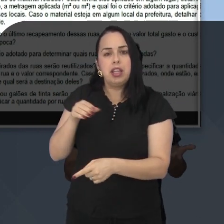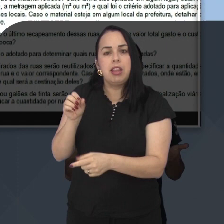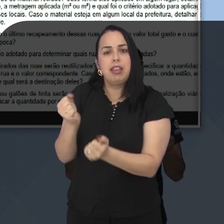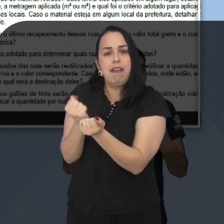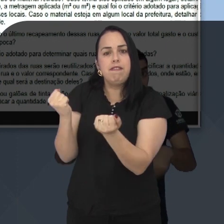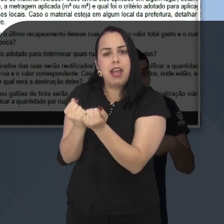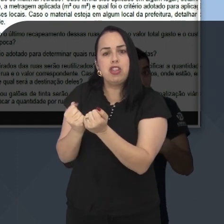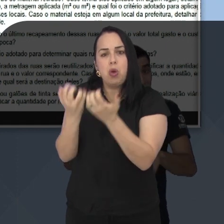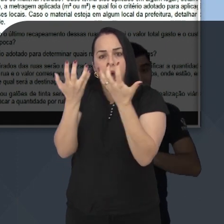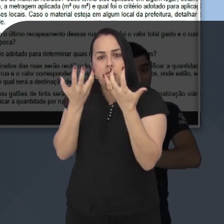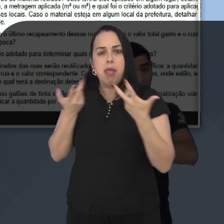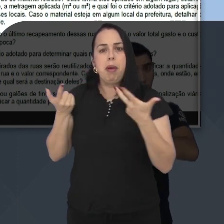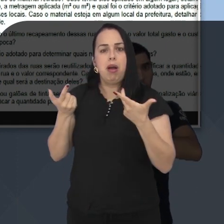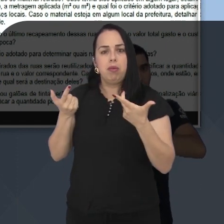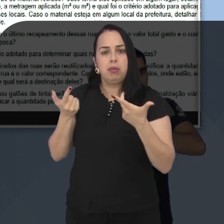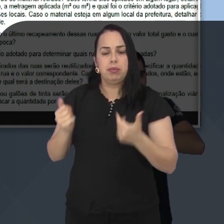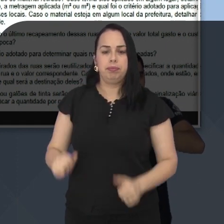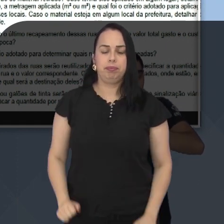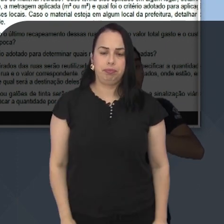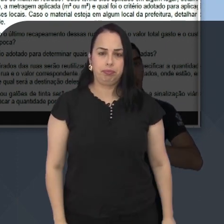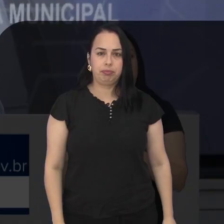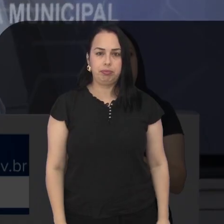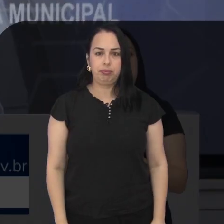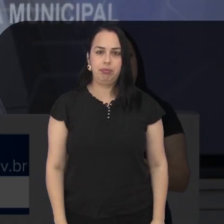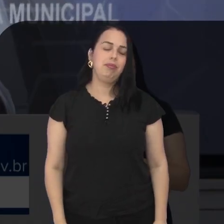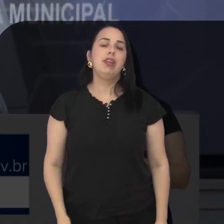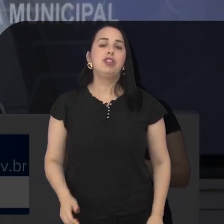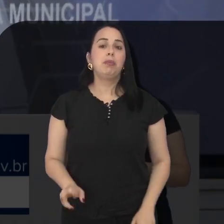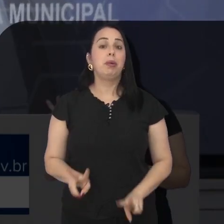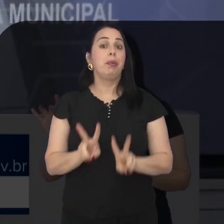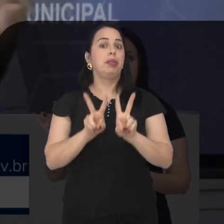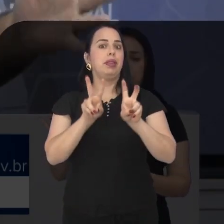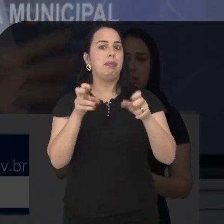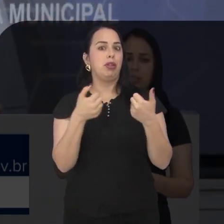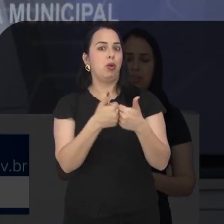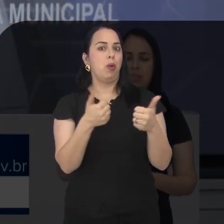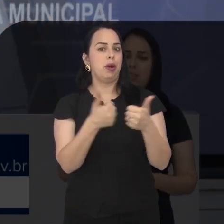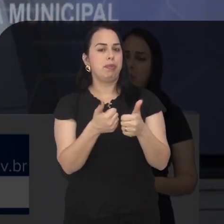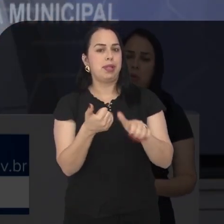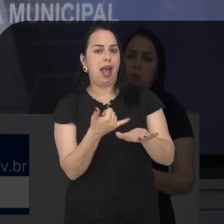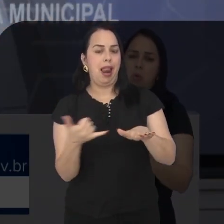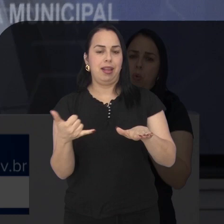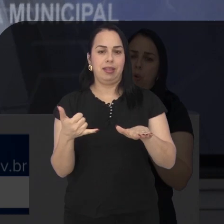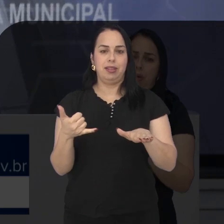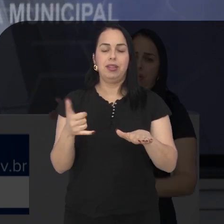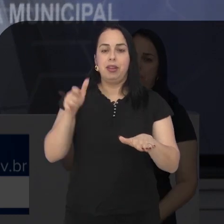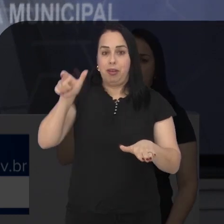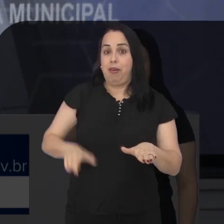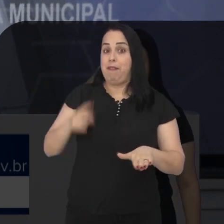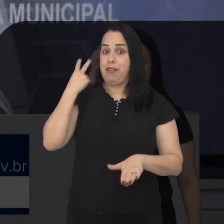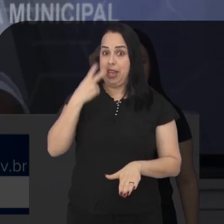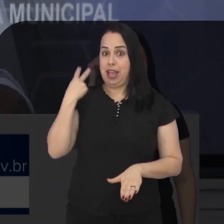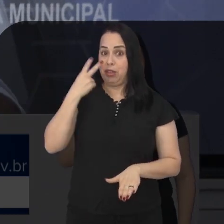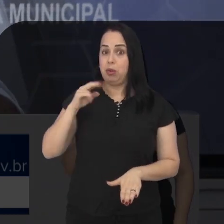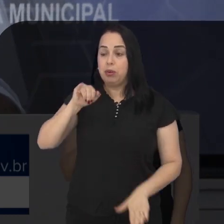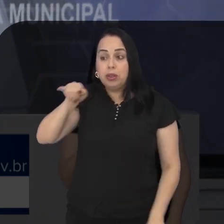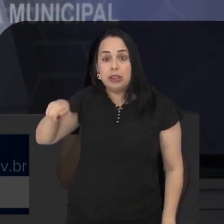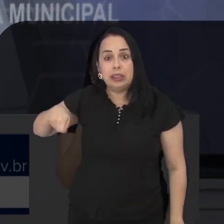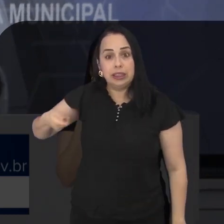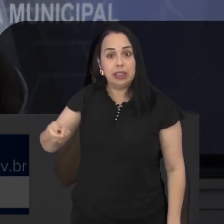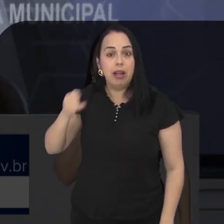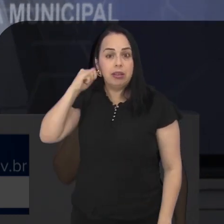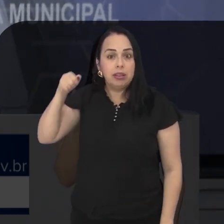a causa animal e serviços de manutenção. Sobre os novos ônibus elétricos para São José, o vereador Juvenil